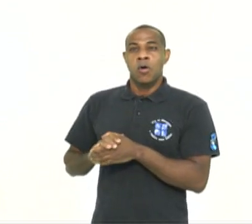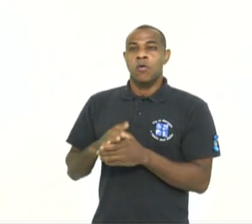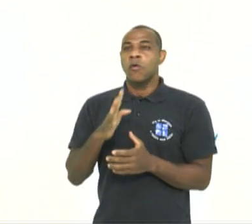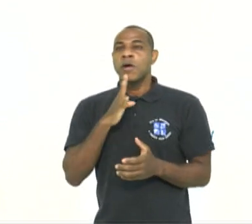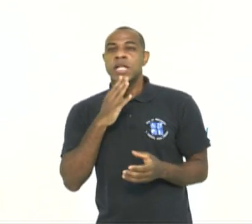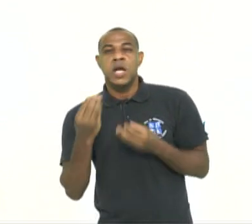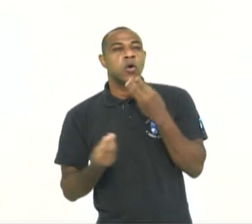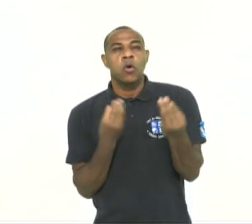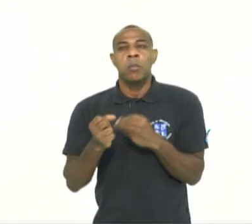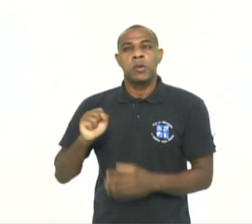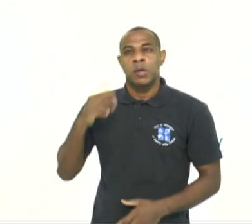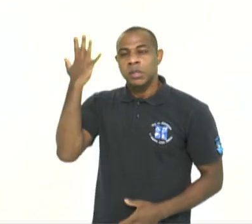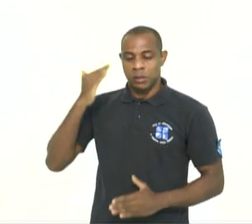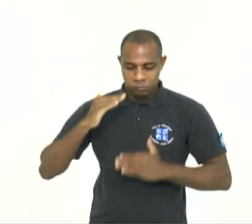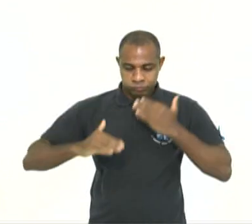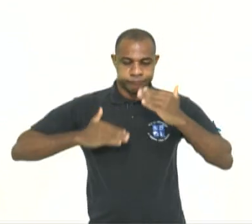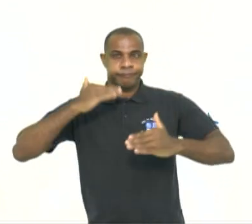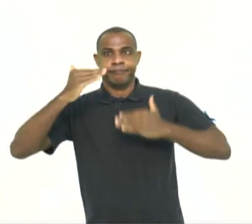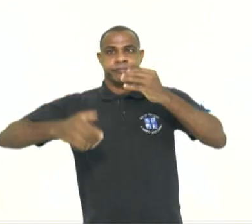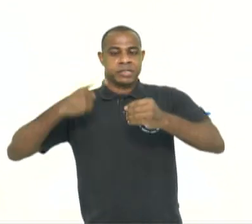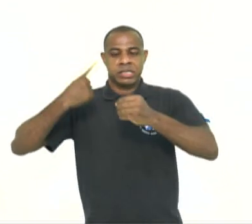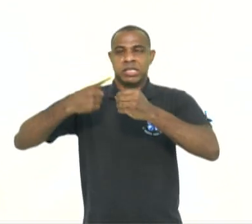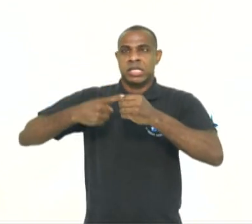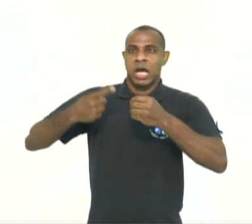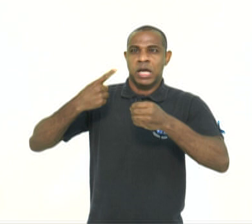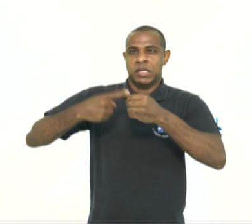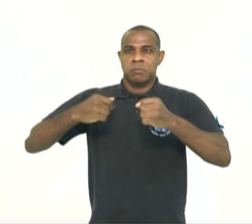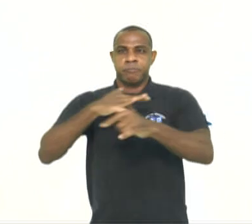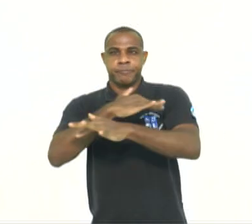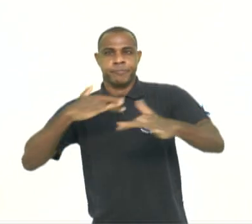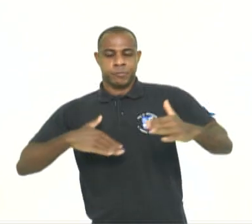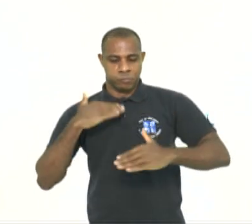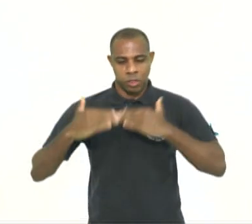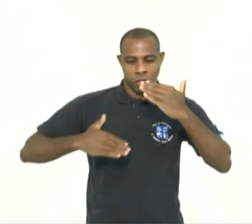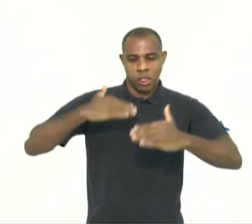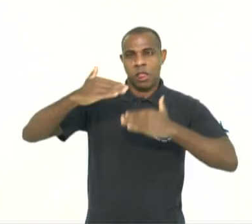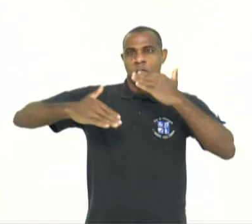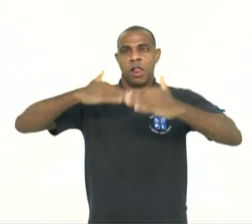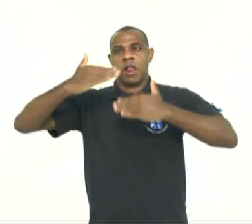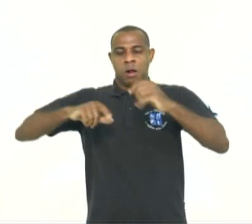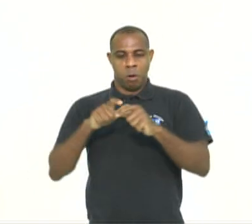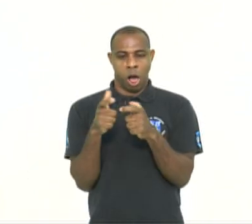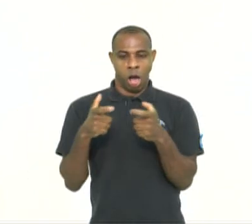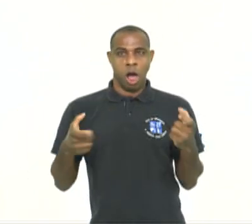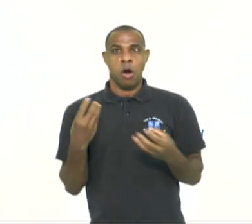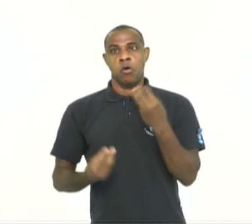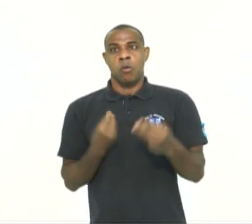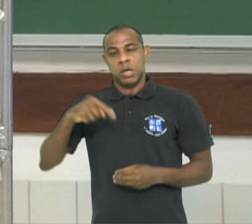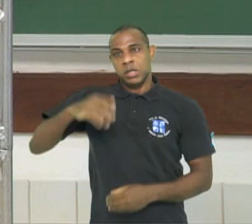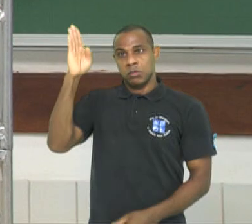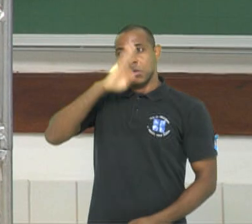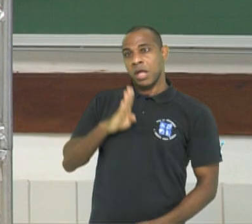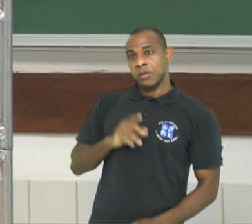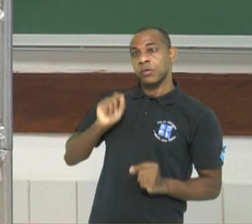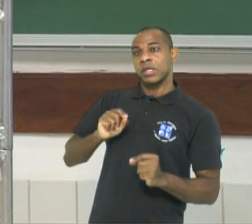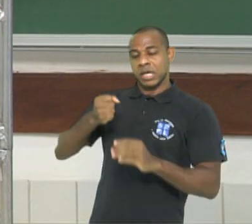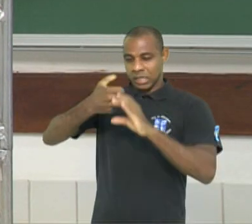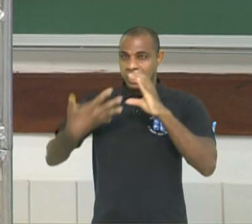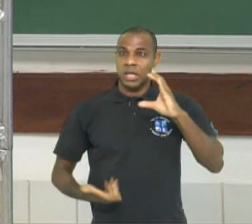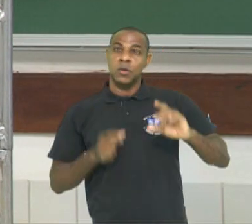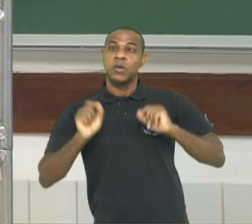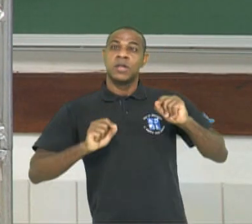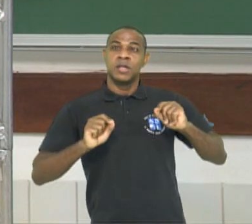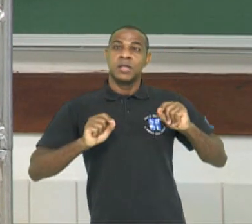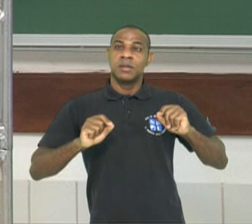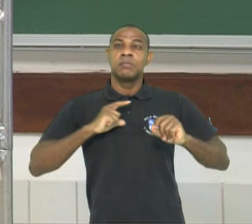que aconteceu o desenvolvimento dessas cidades, esse processo de urbanização que do Brasil ele é caracterizado por